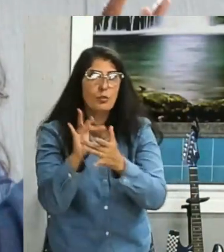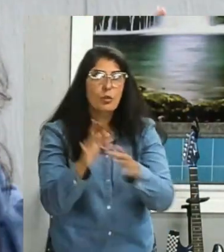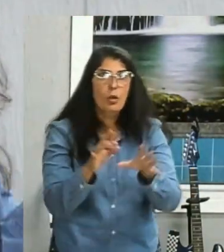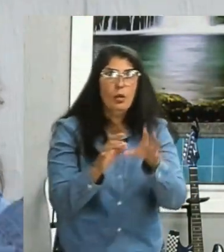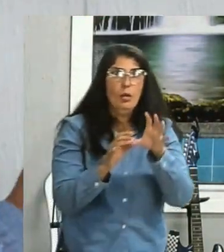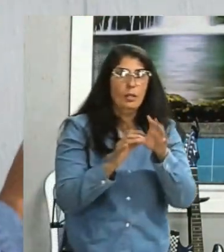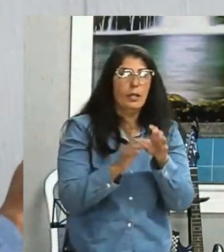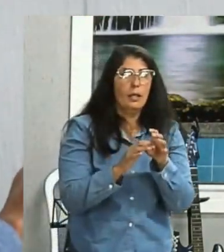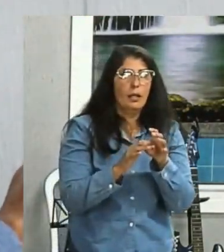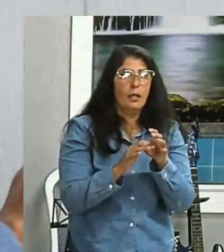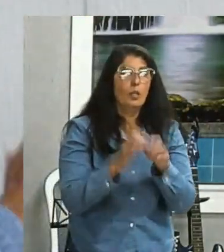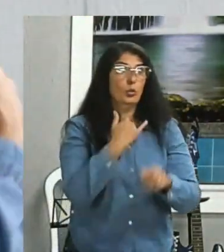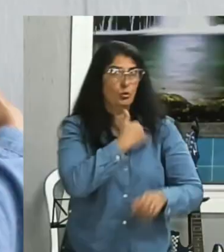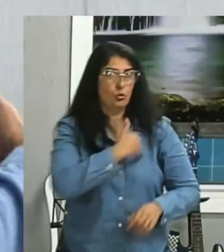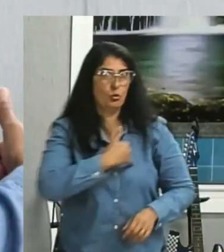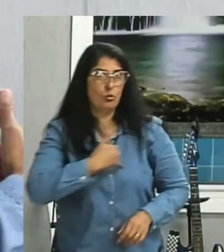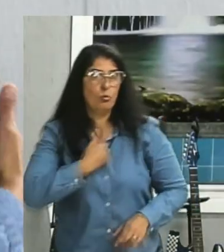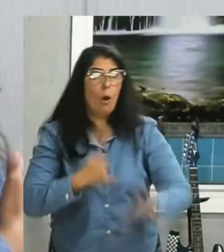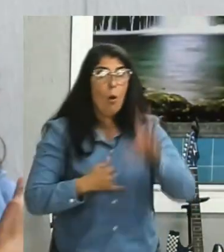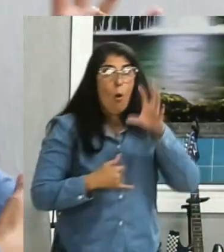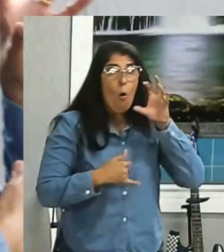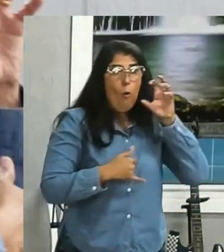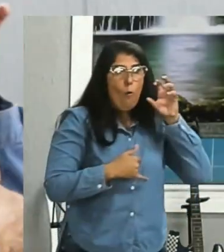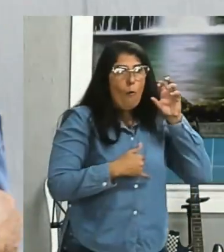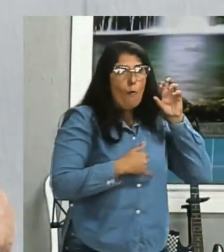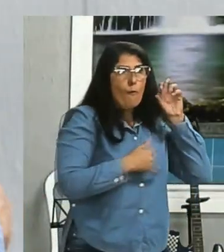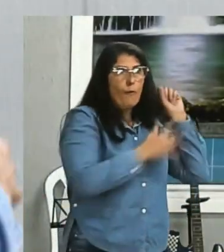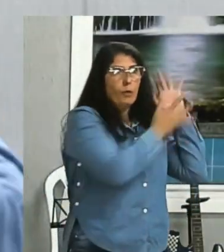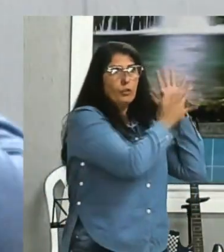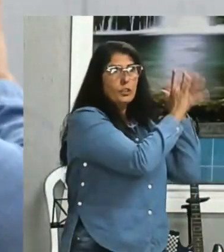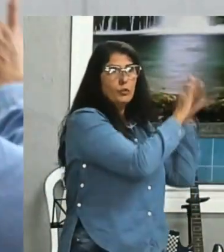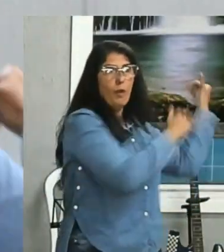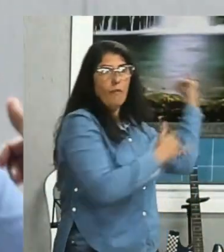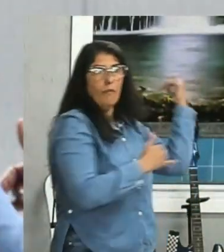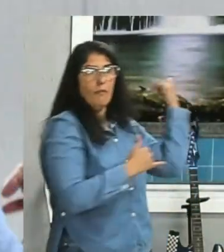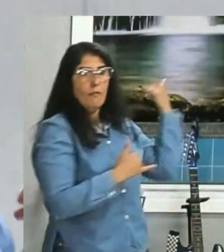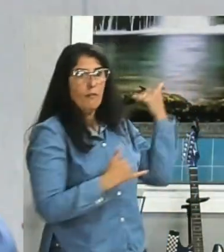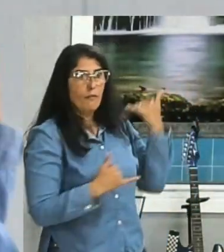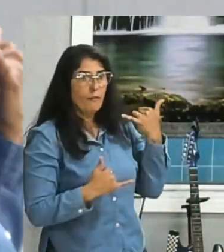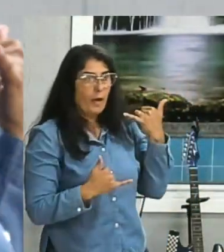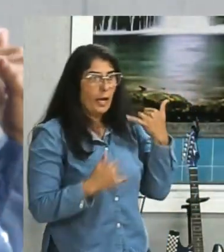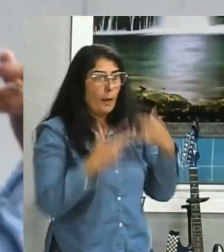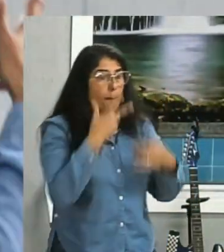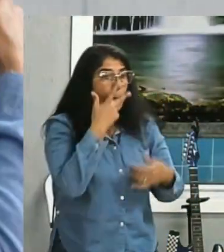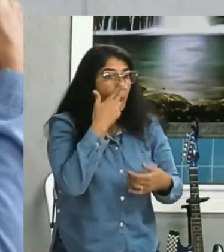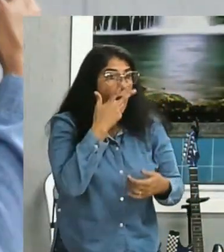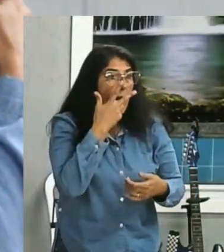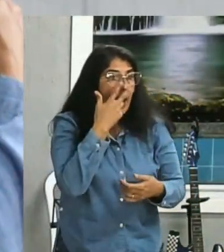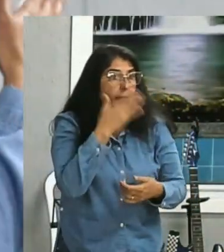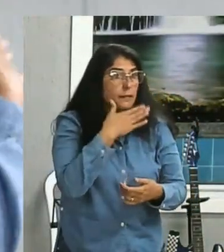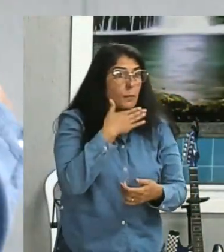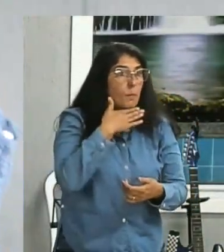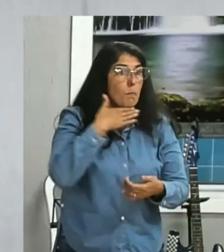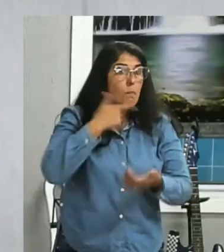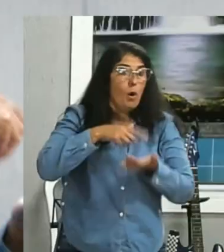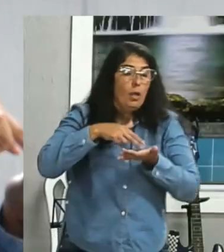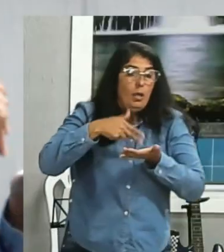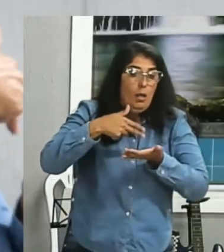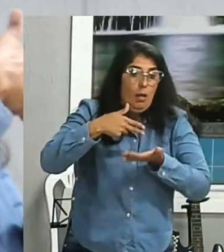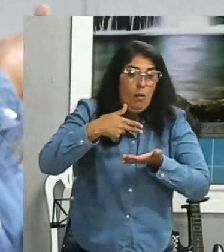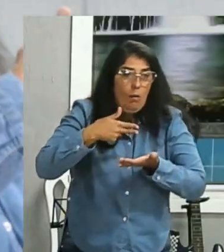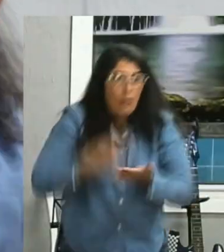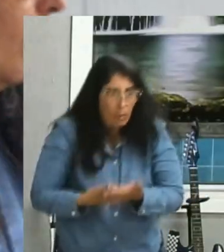morto. Na realidade, essa é uma figura de quebrantamento, até mesmo de adoração, as duas